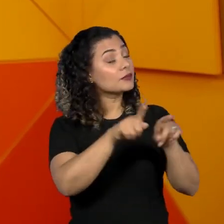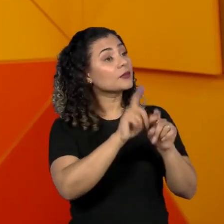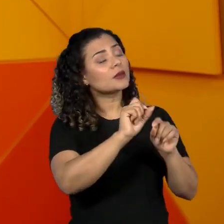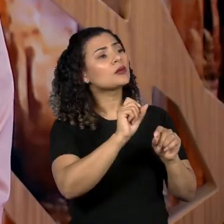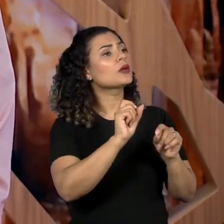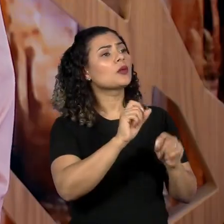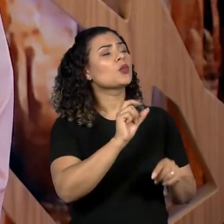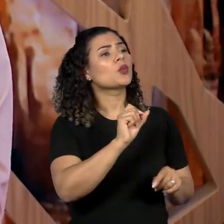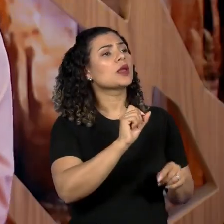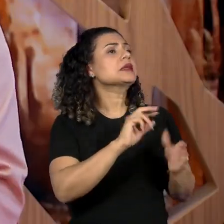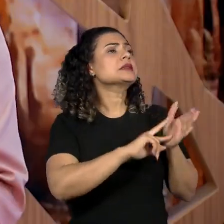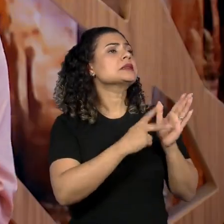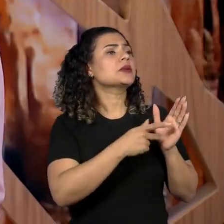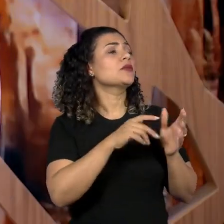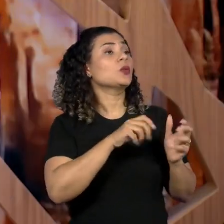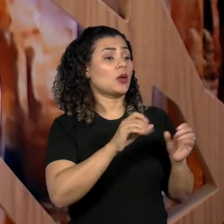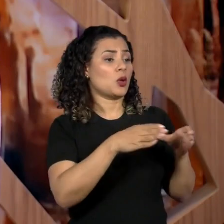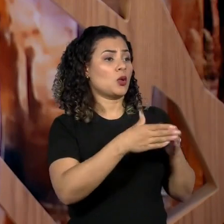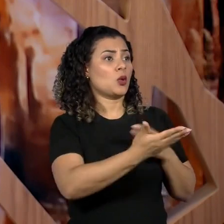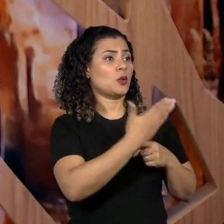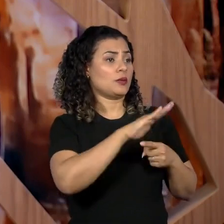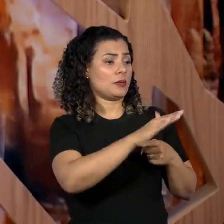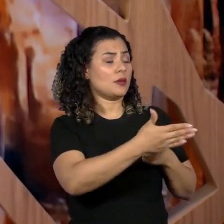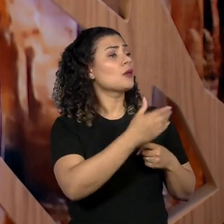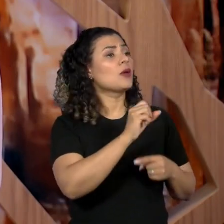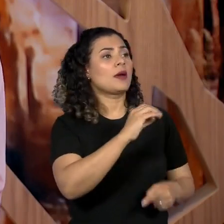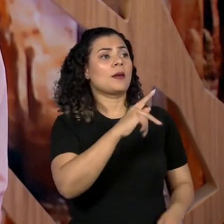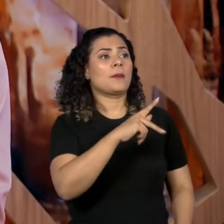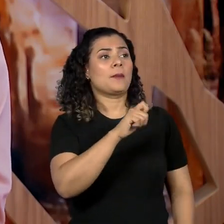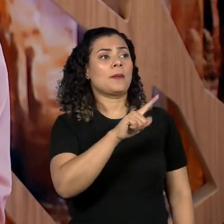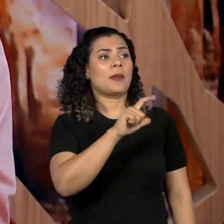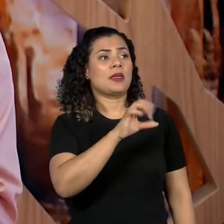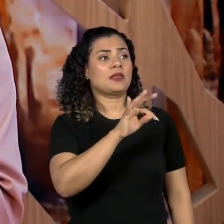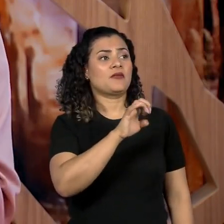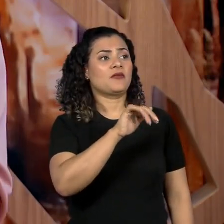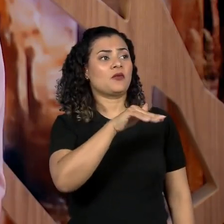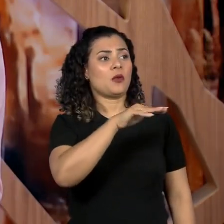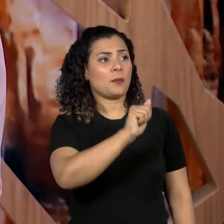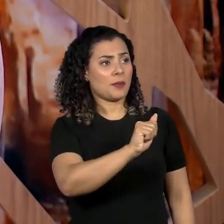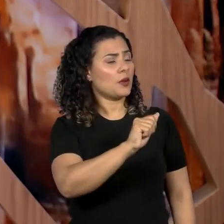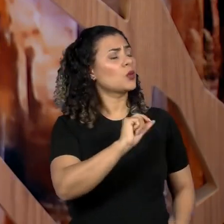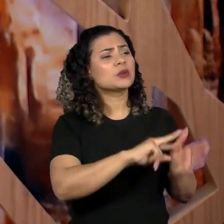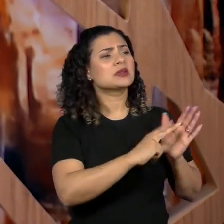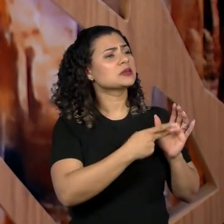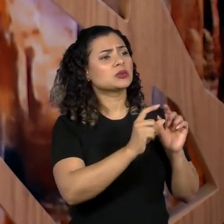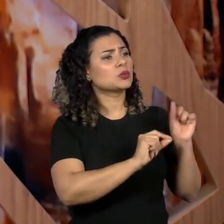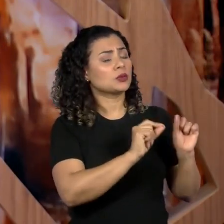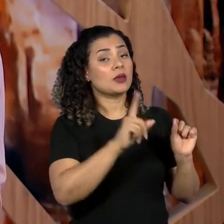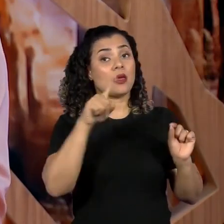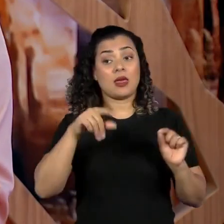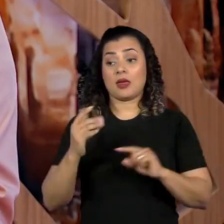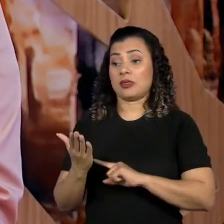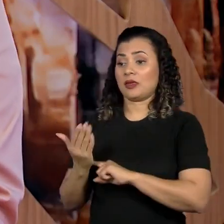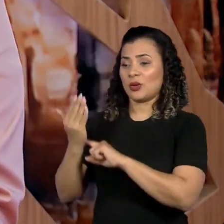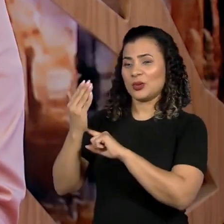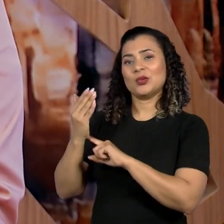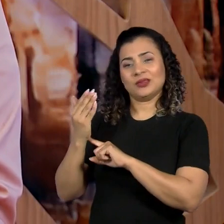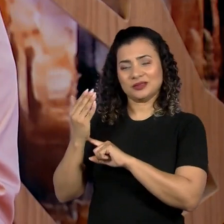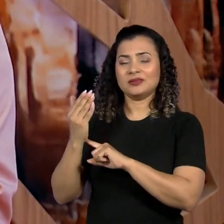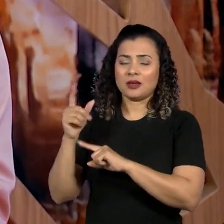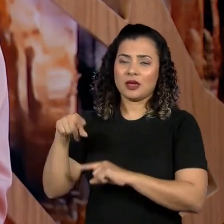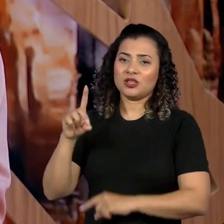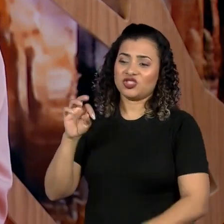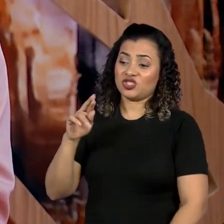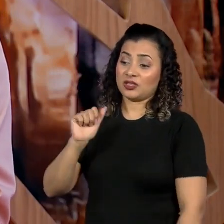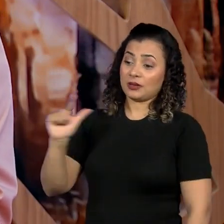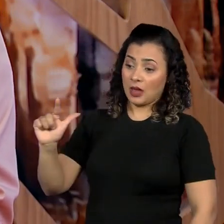plataforma. Bom, o cooperativismo de plataforma, ele une o serviço digital com os